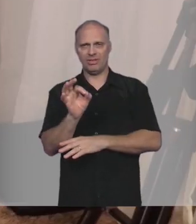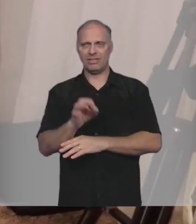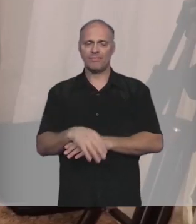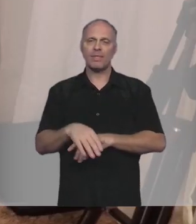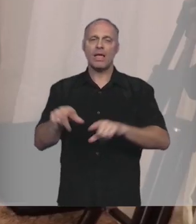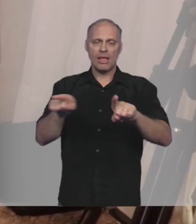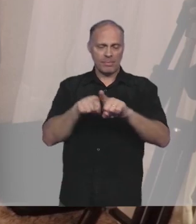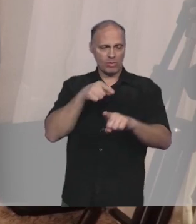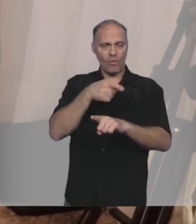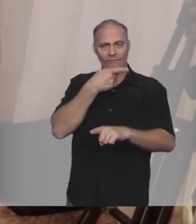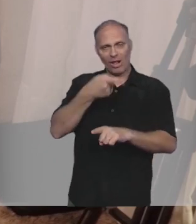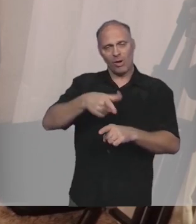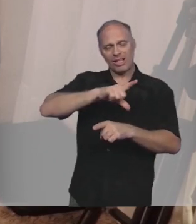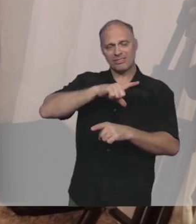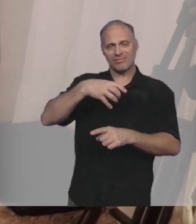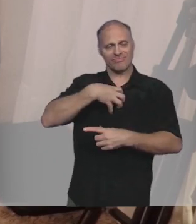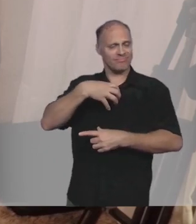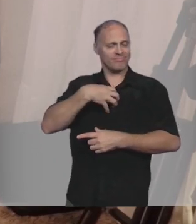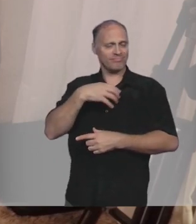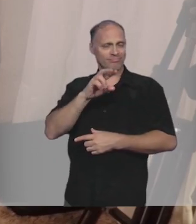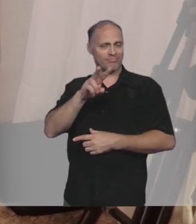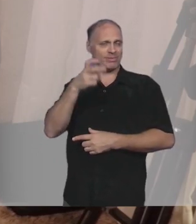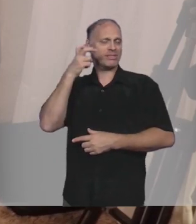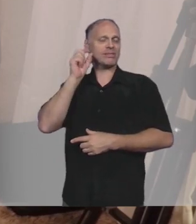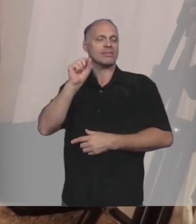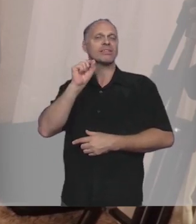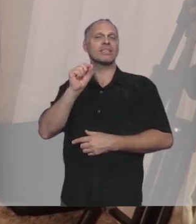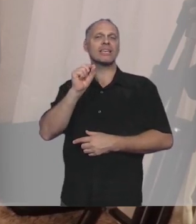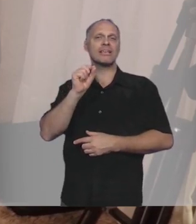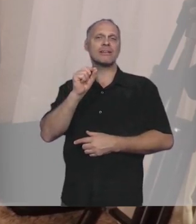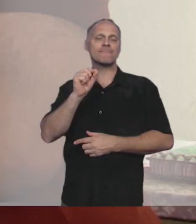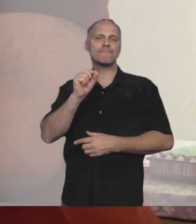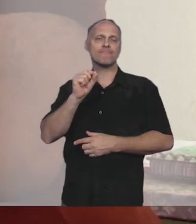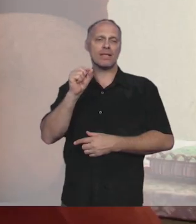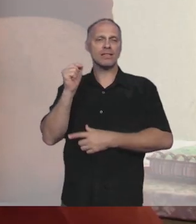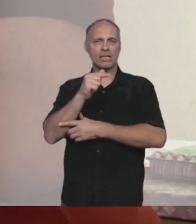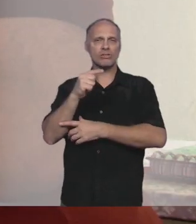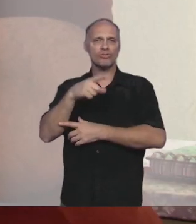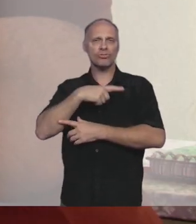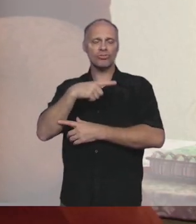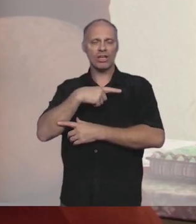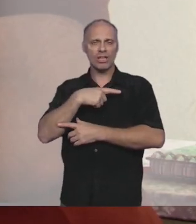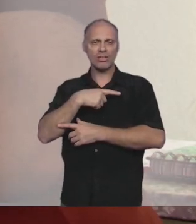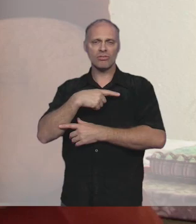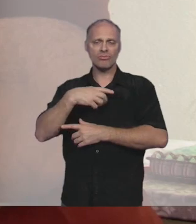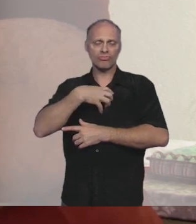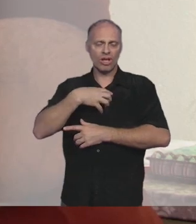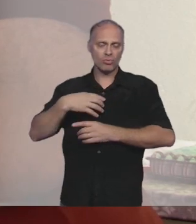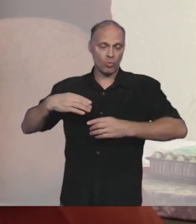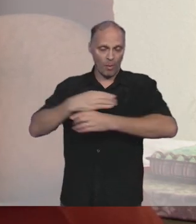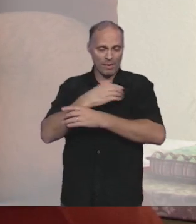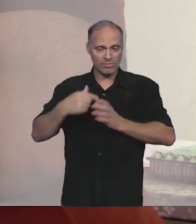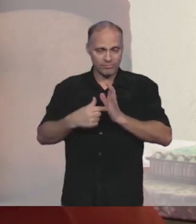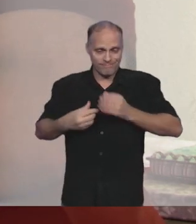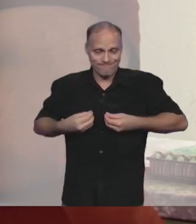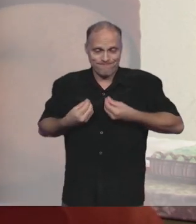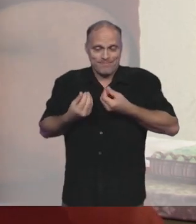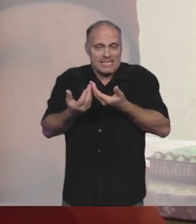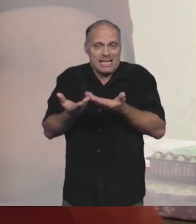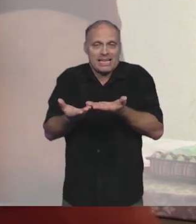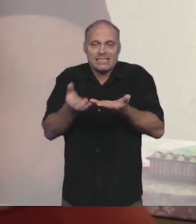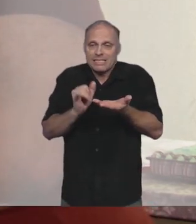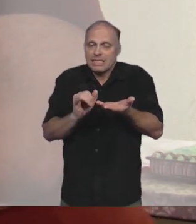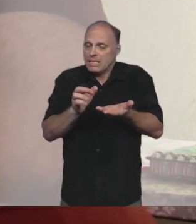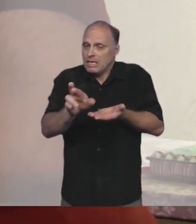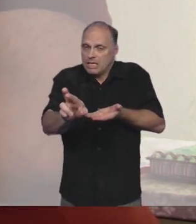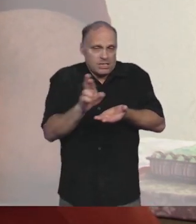minha desestrutura, eu tive a sensação de que tive uma doação total, né? De que se eu não